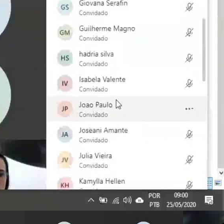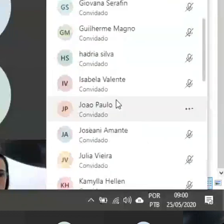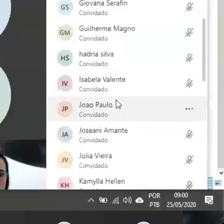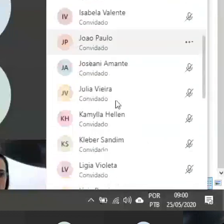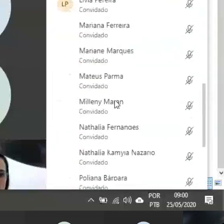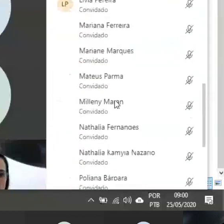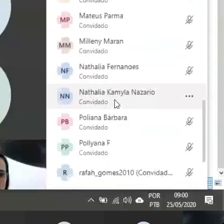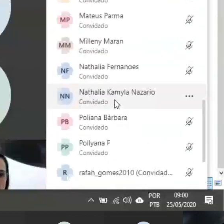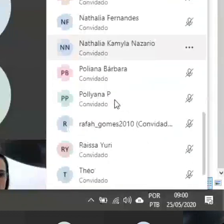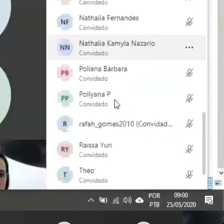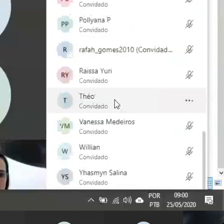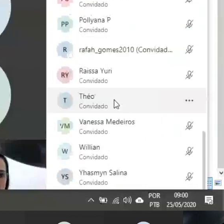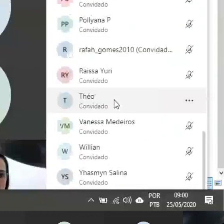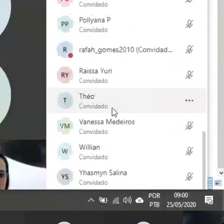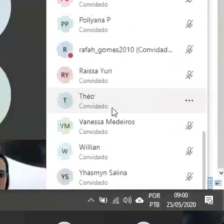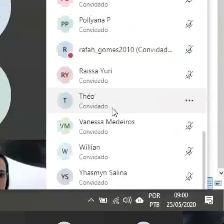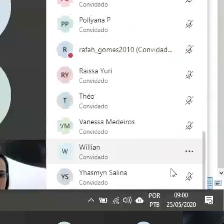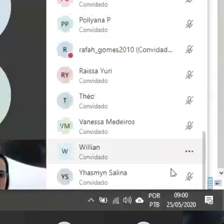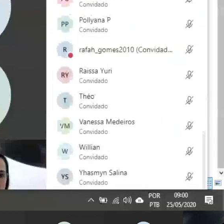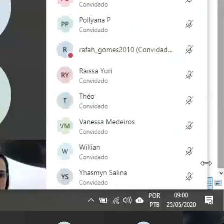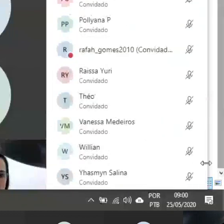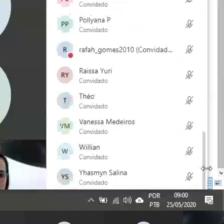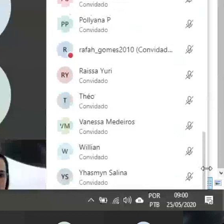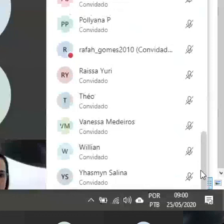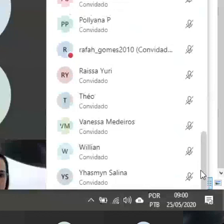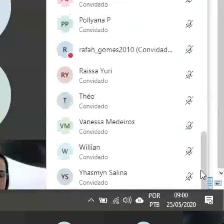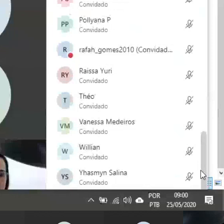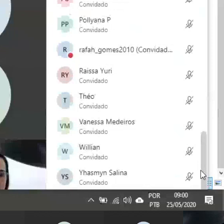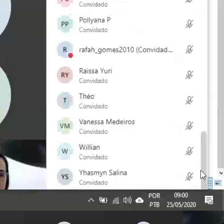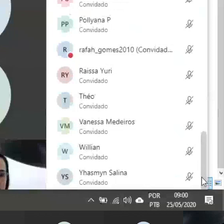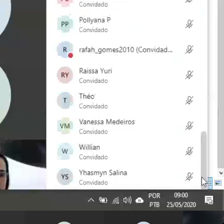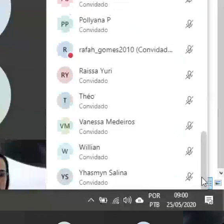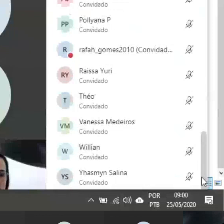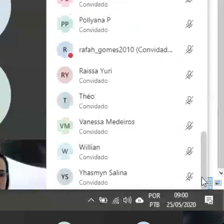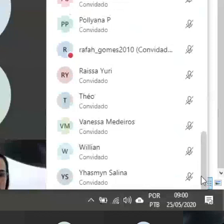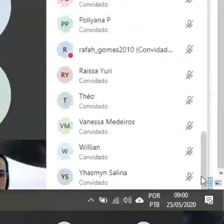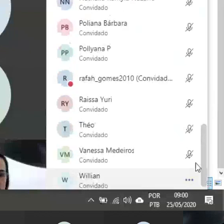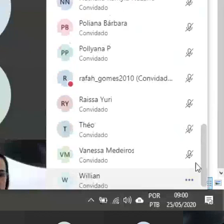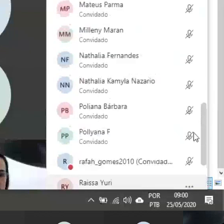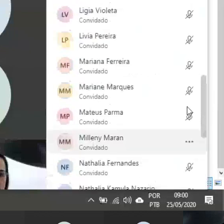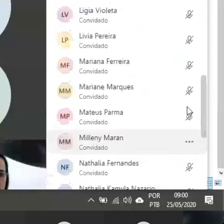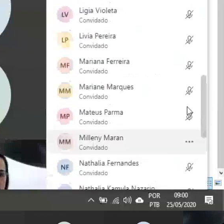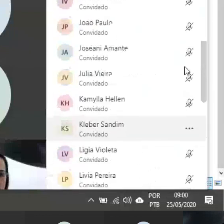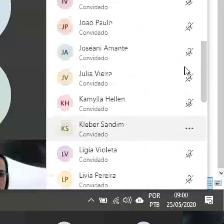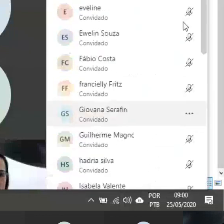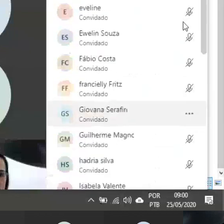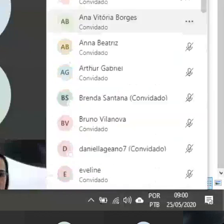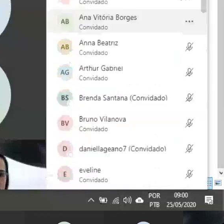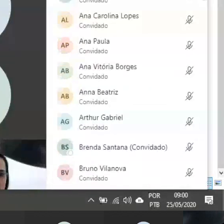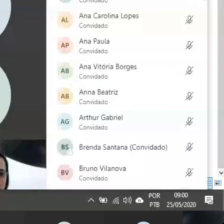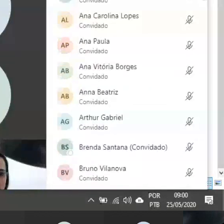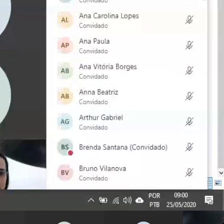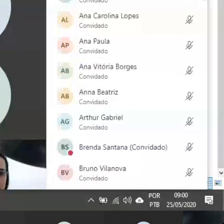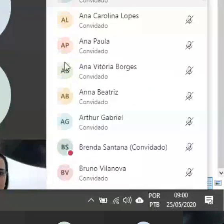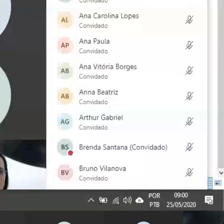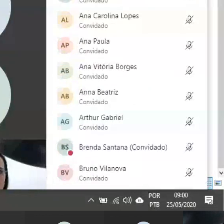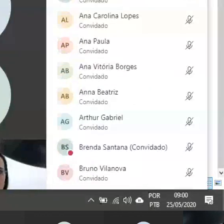gente voltar, eu quero ver esses seres humanos aqui. Esses seres intergalácticos, tá